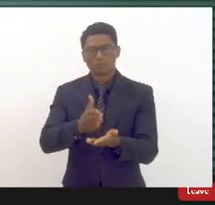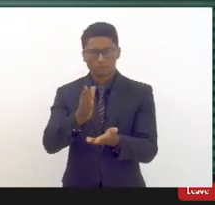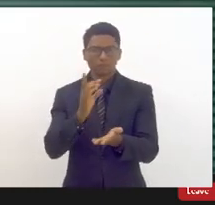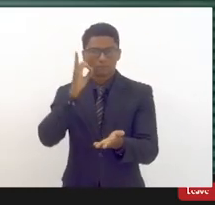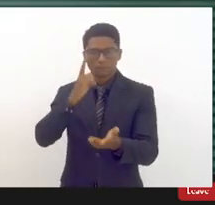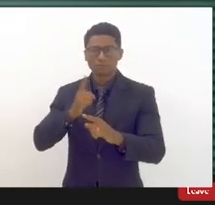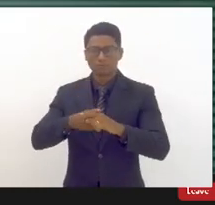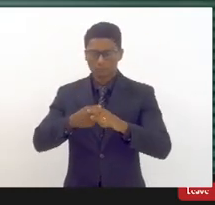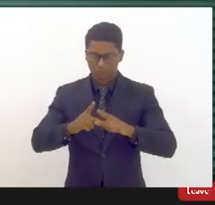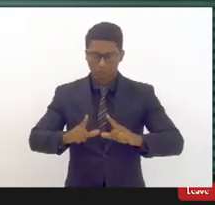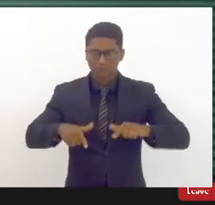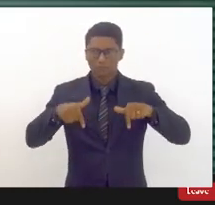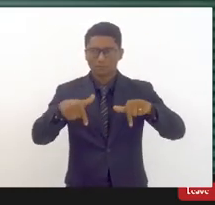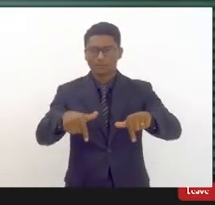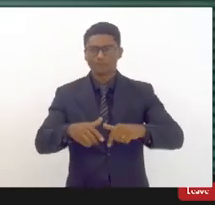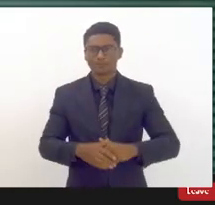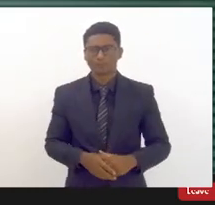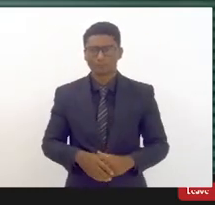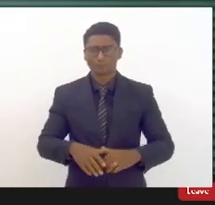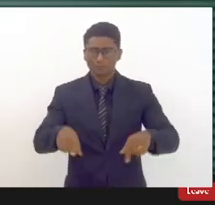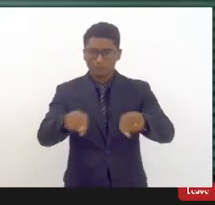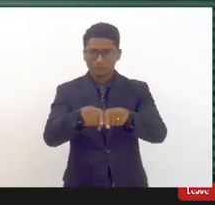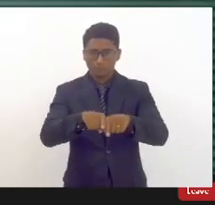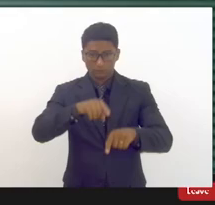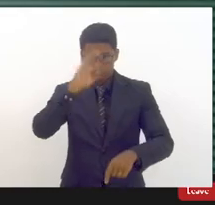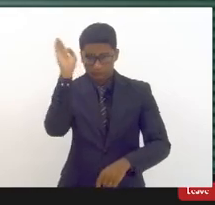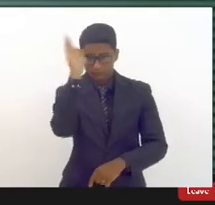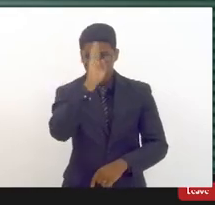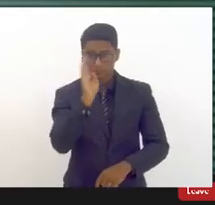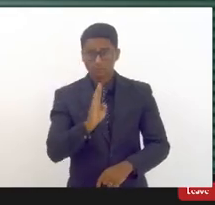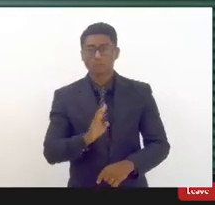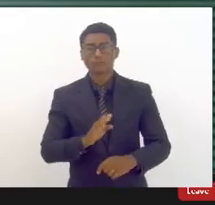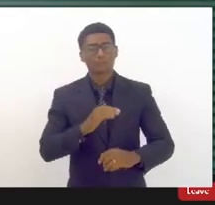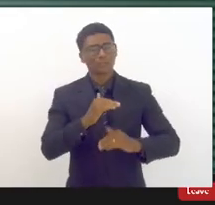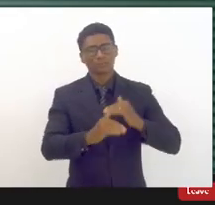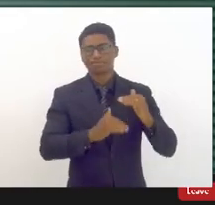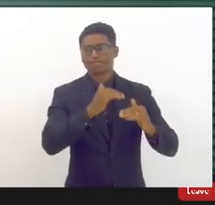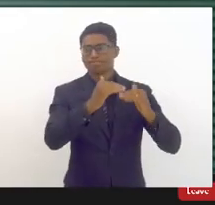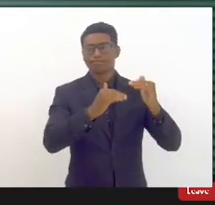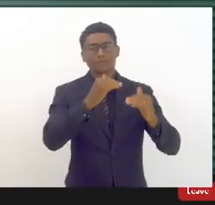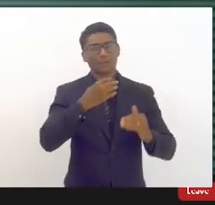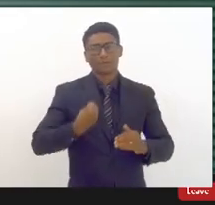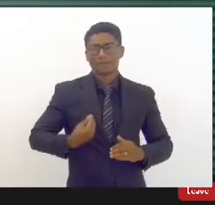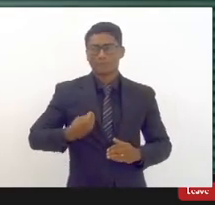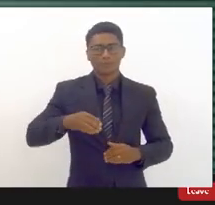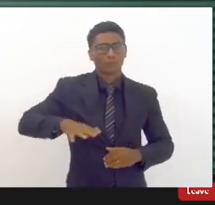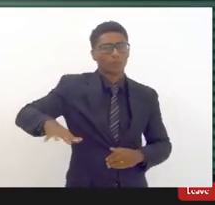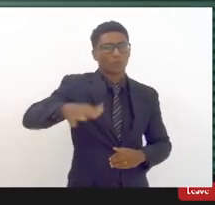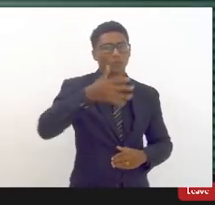iniciativa. É o Brasil crescendo para salvaguardar a vida das pessoas.